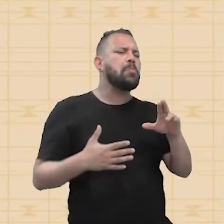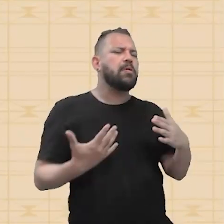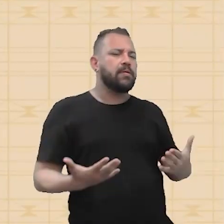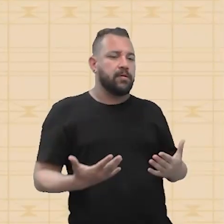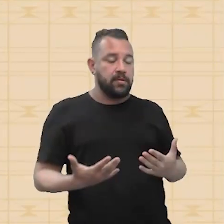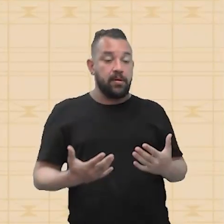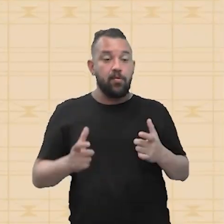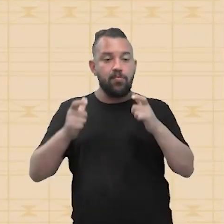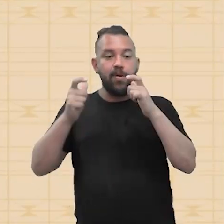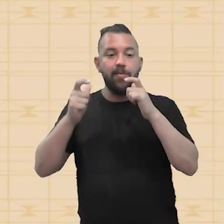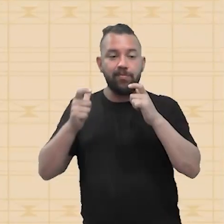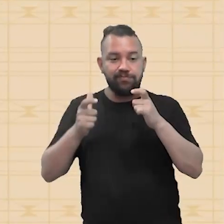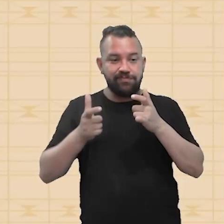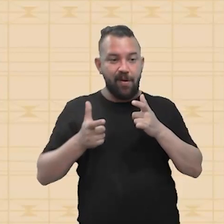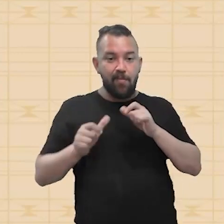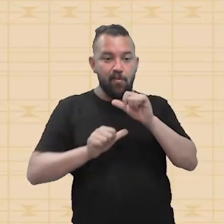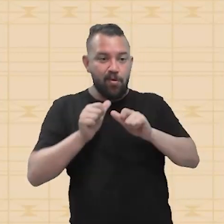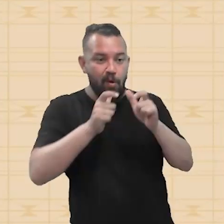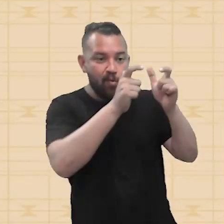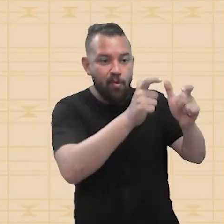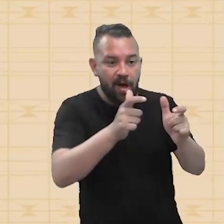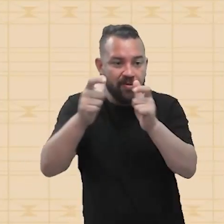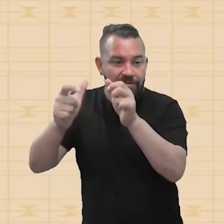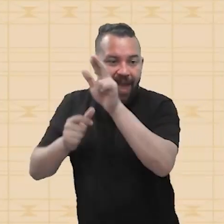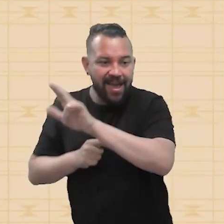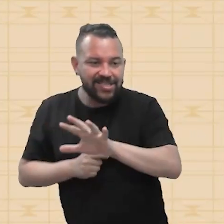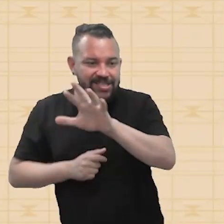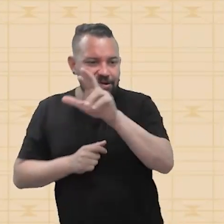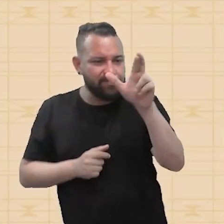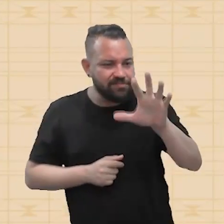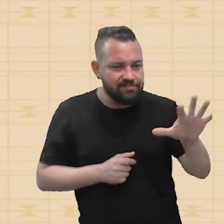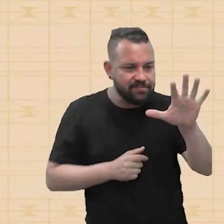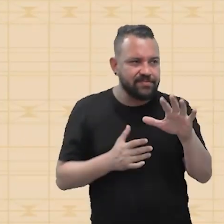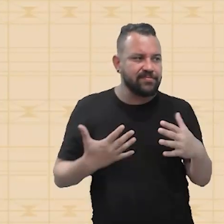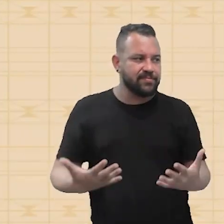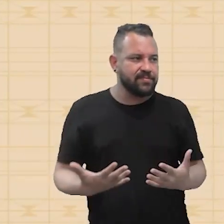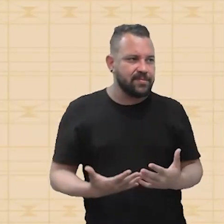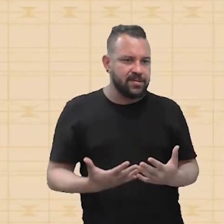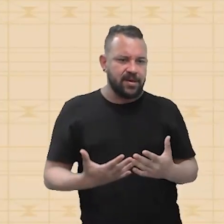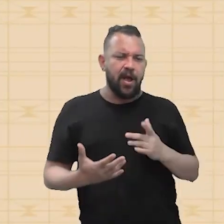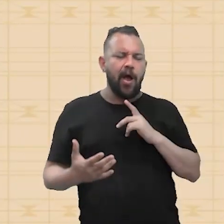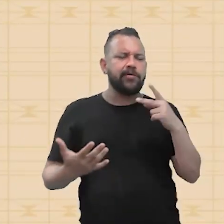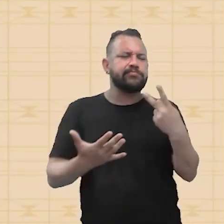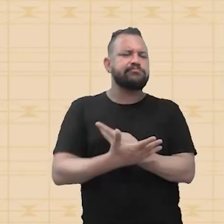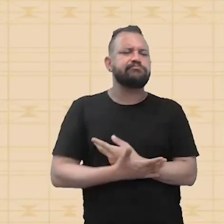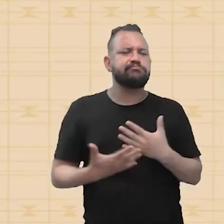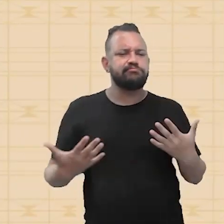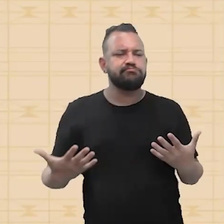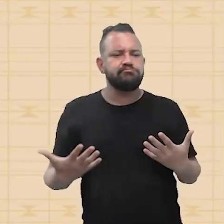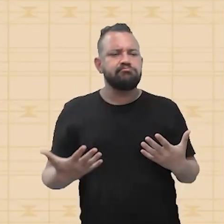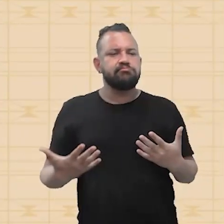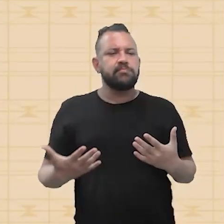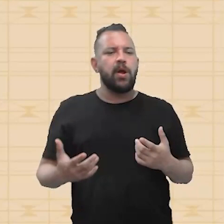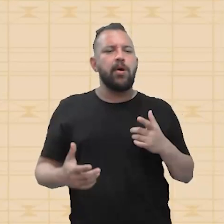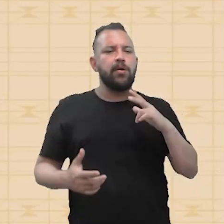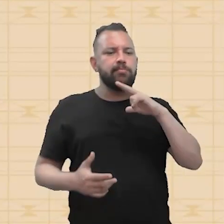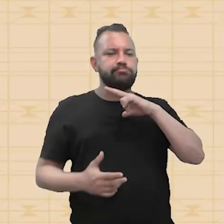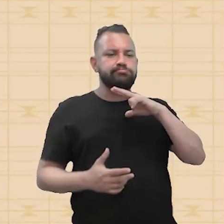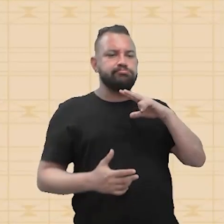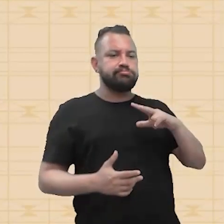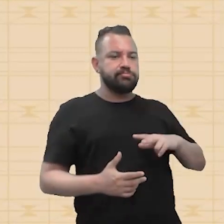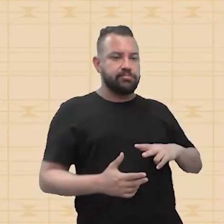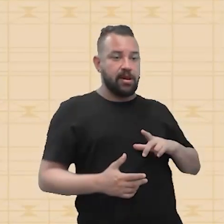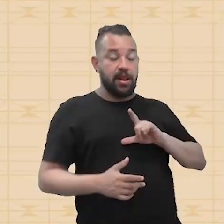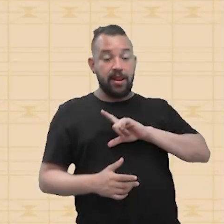variação geográfica, é a variação regional. É o que acontece, por exemplo, o português falado